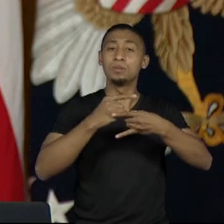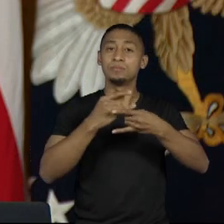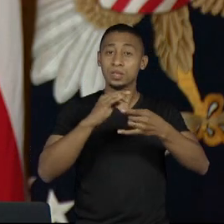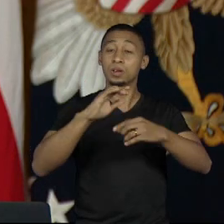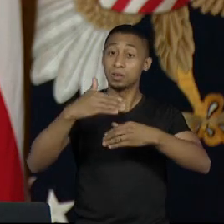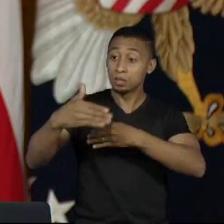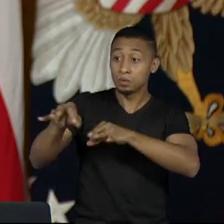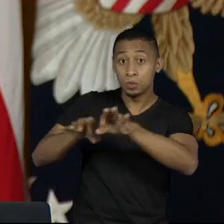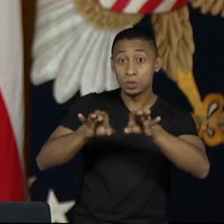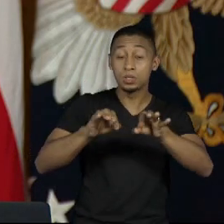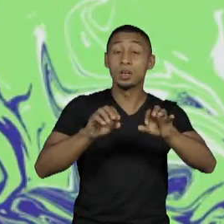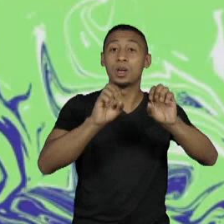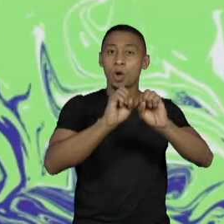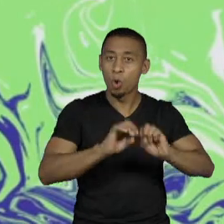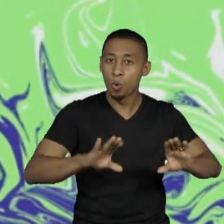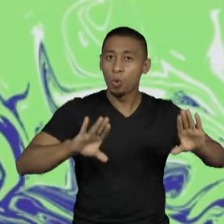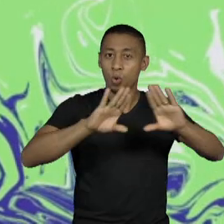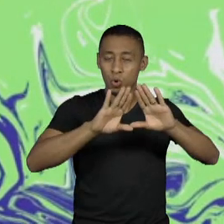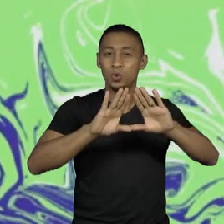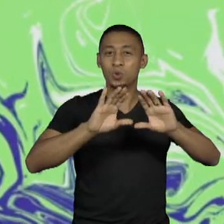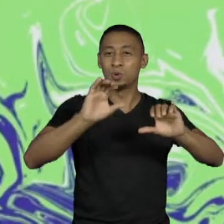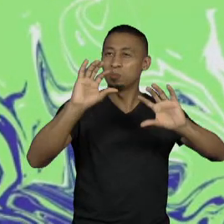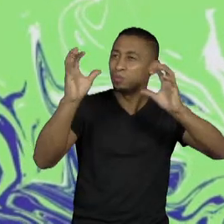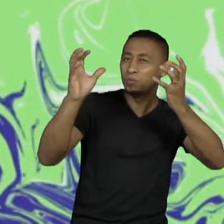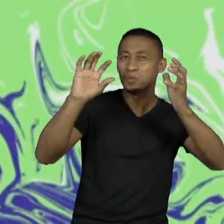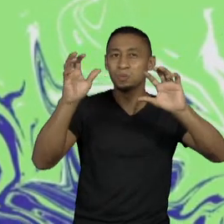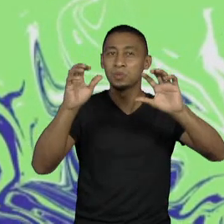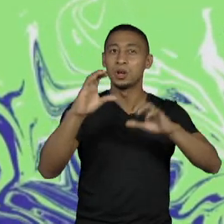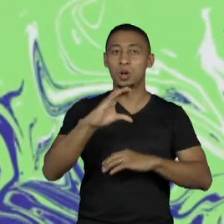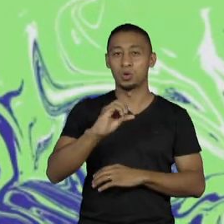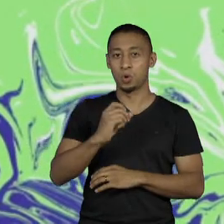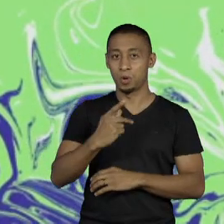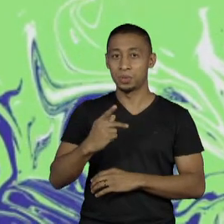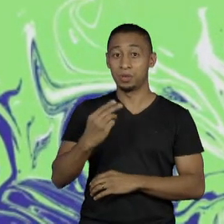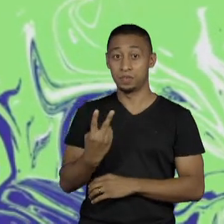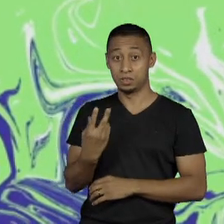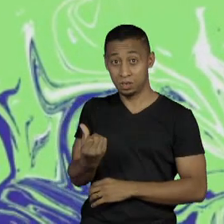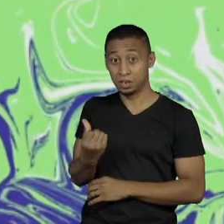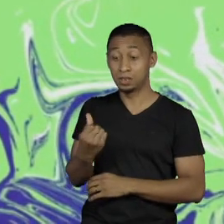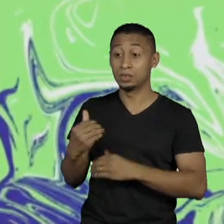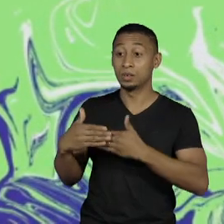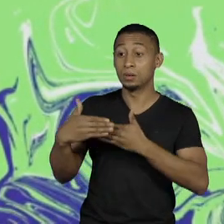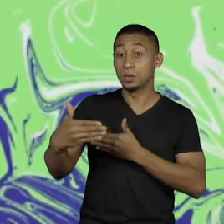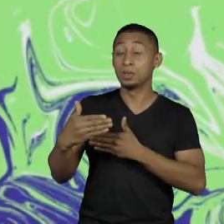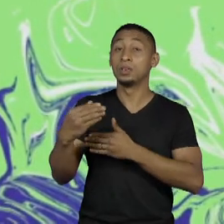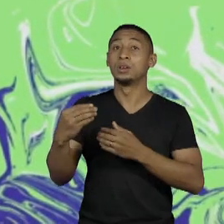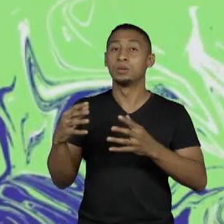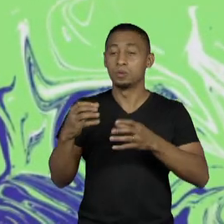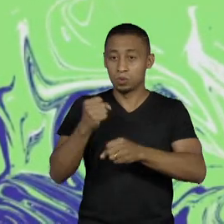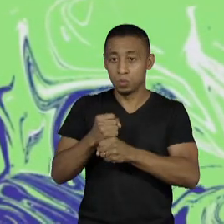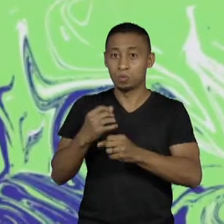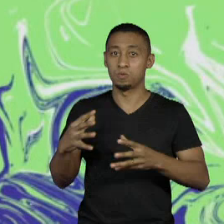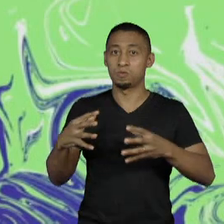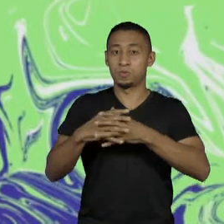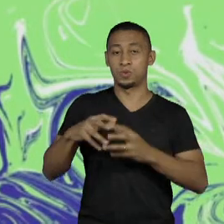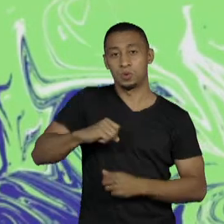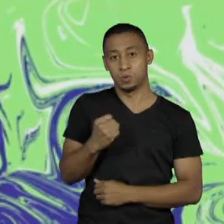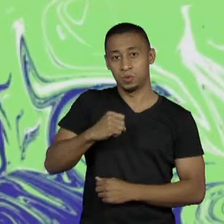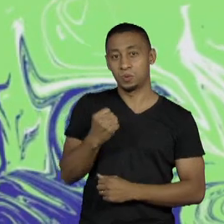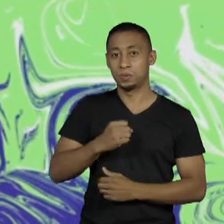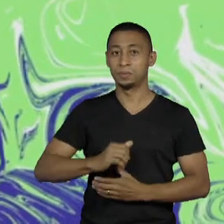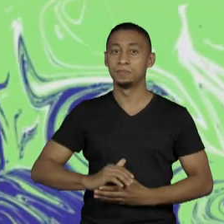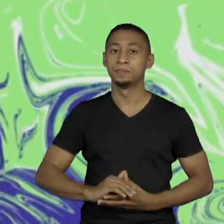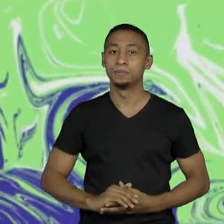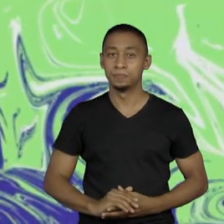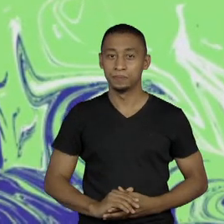sobre Mudanças Climáticas, a COP26, prevista para acontecer em novembro em Glasgow, na Escócia.